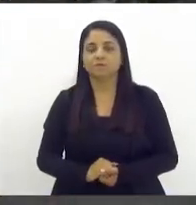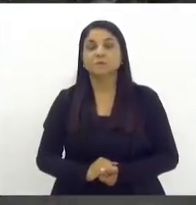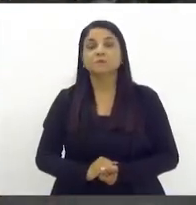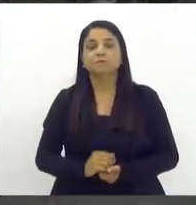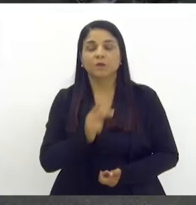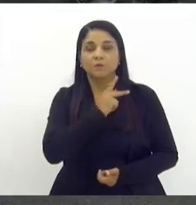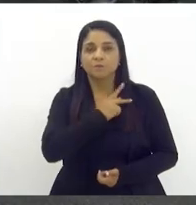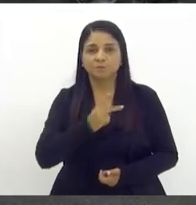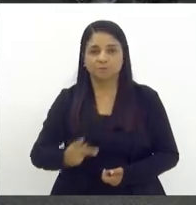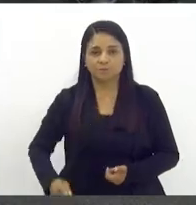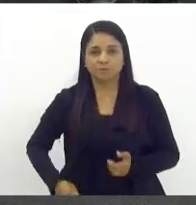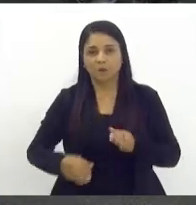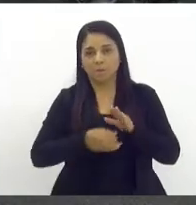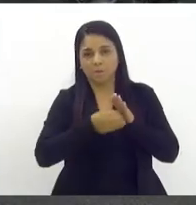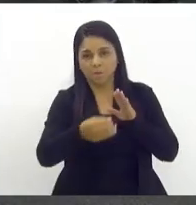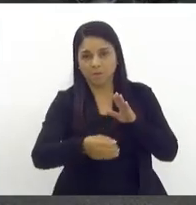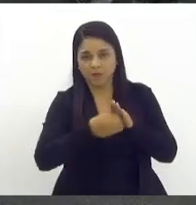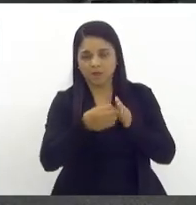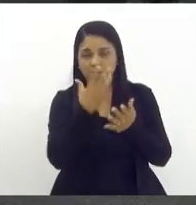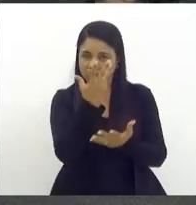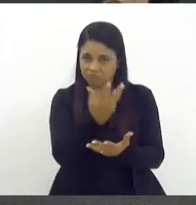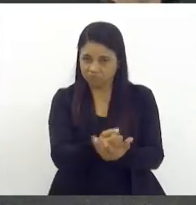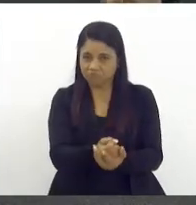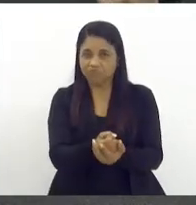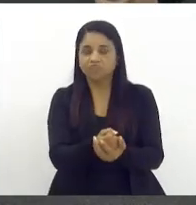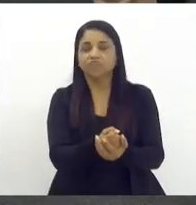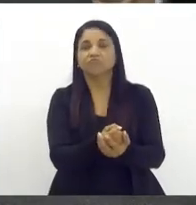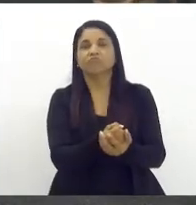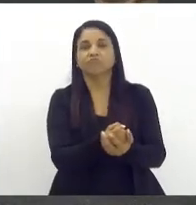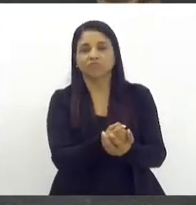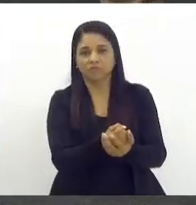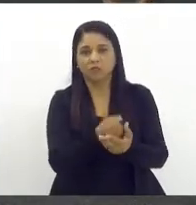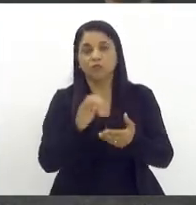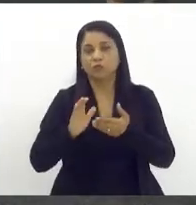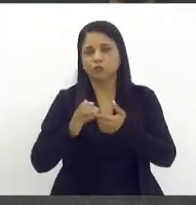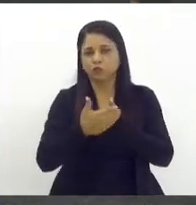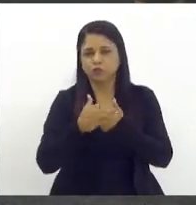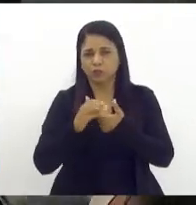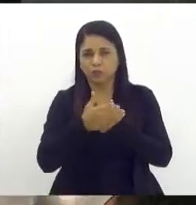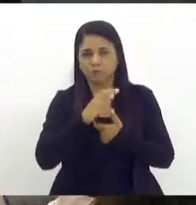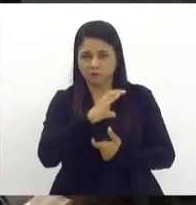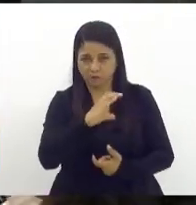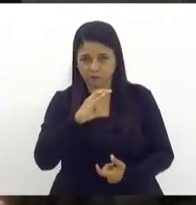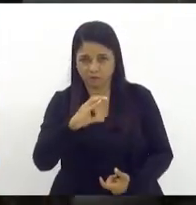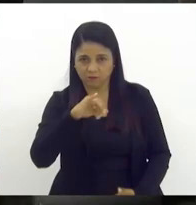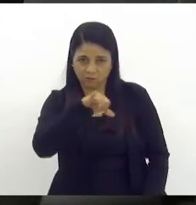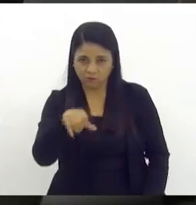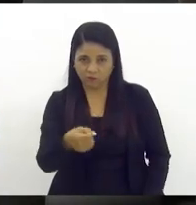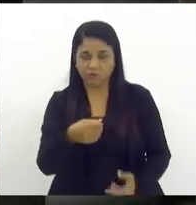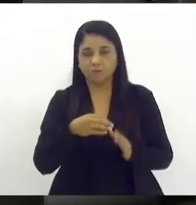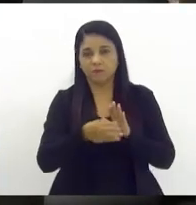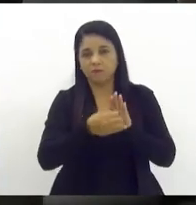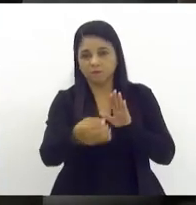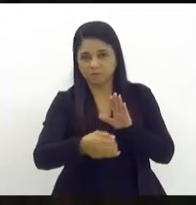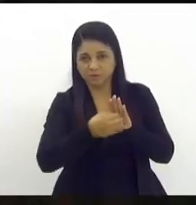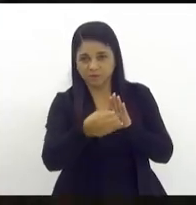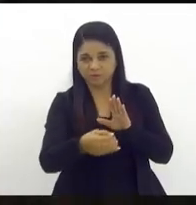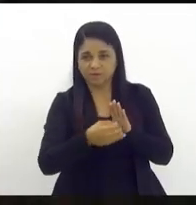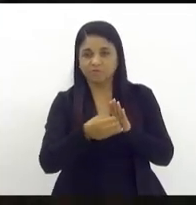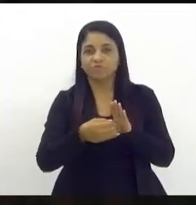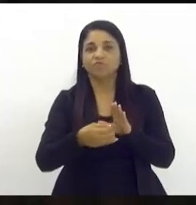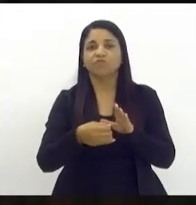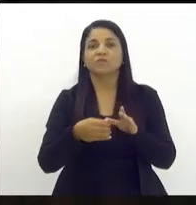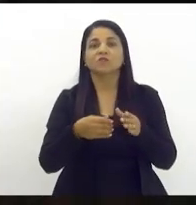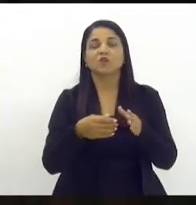Presidente, parecer favorável nos termos do parecer da CCJ. Muito obrigado, deputada. Para emitir parecer pela Comissão de